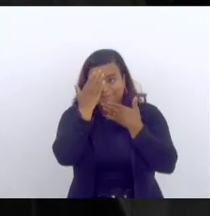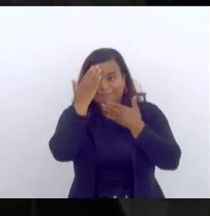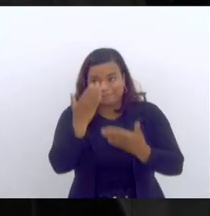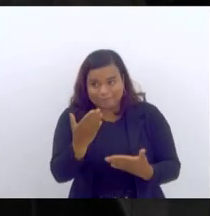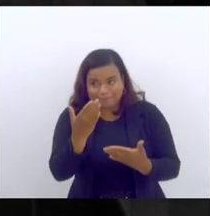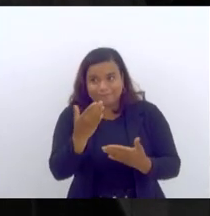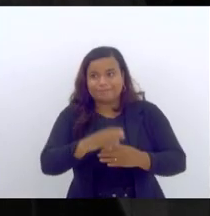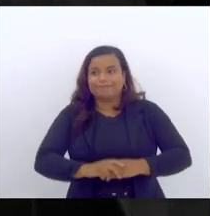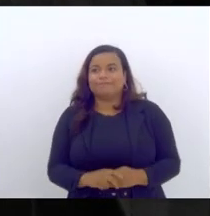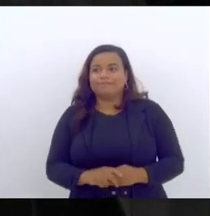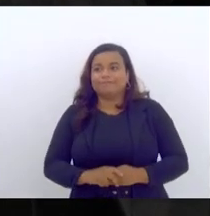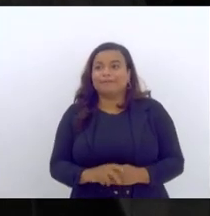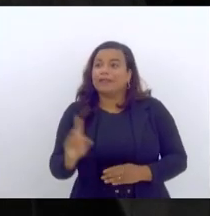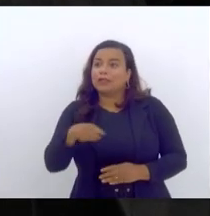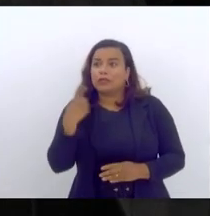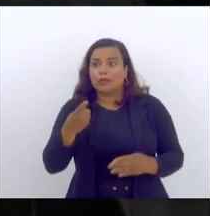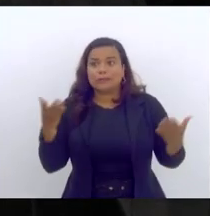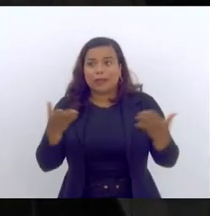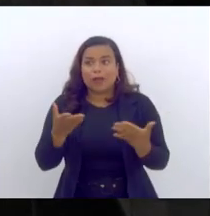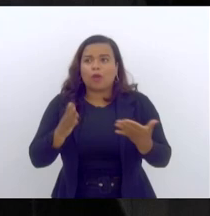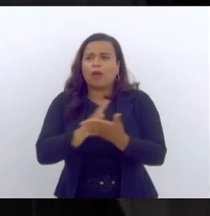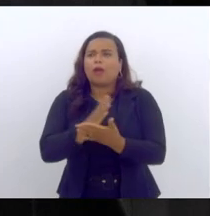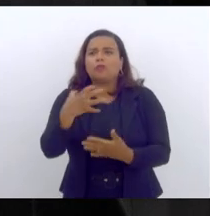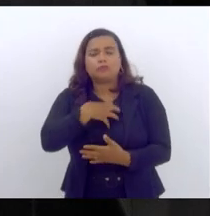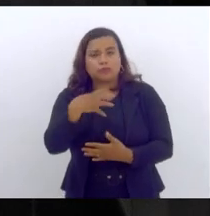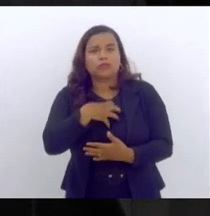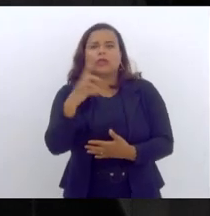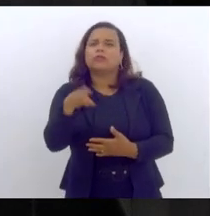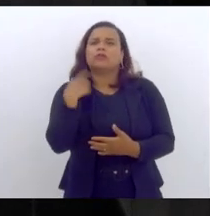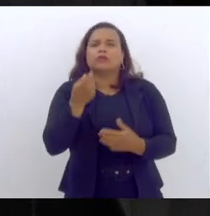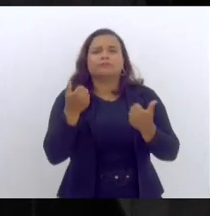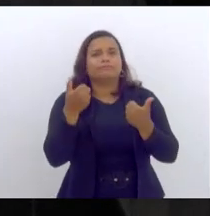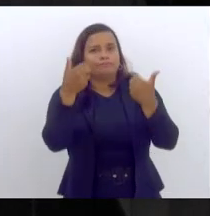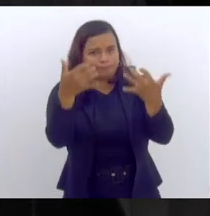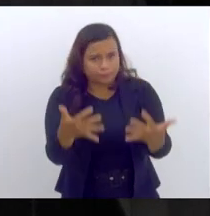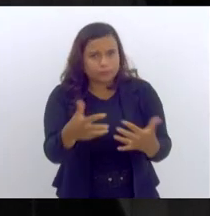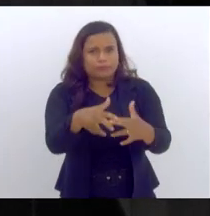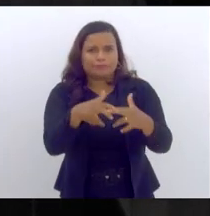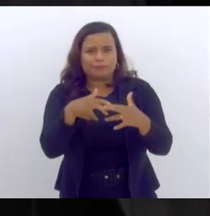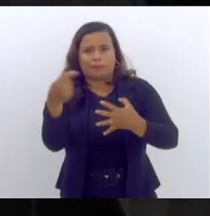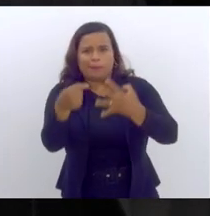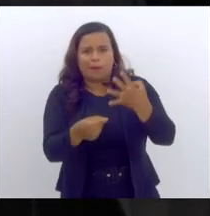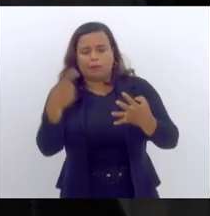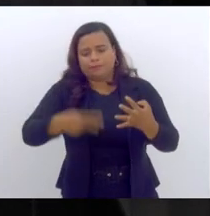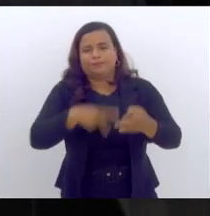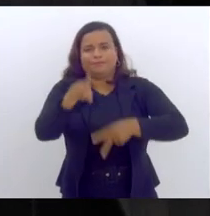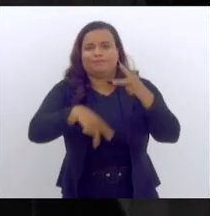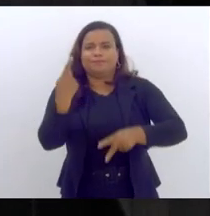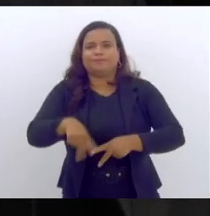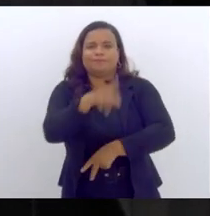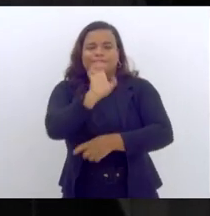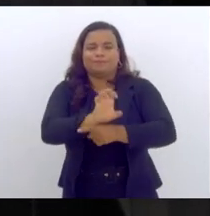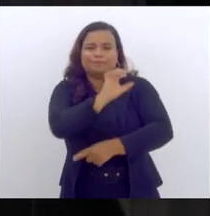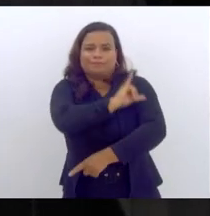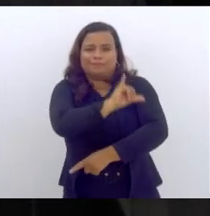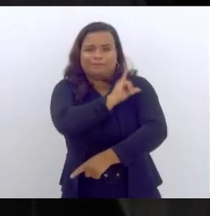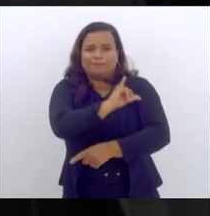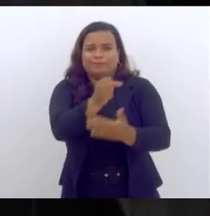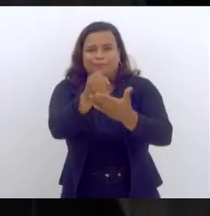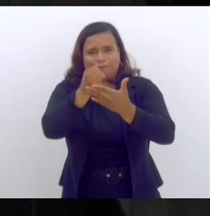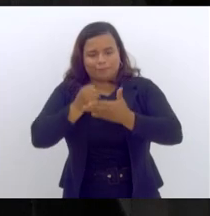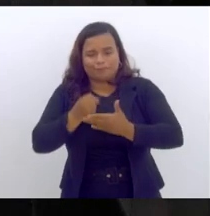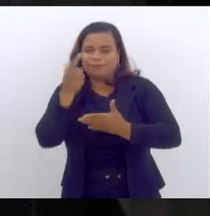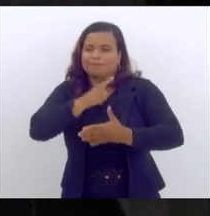e Estamos de alguma forma dando satisfação ao povo do Estado do Rio de Janeiro que nos trouxe